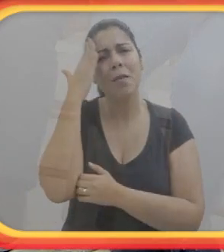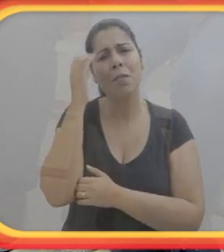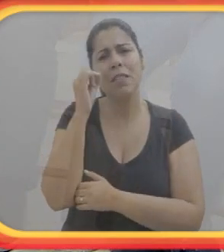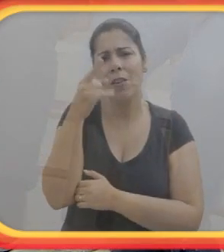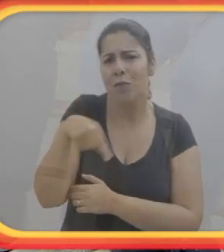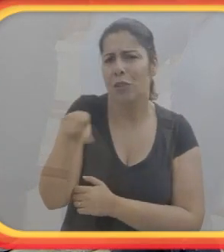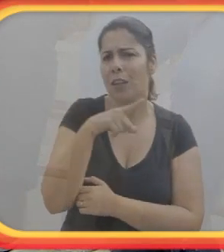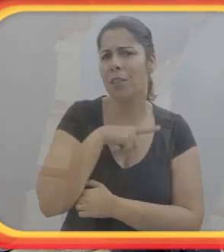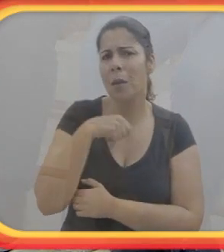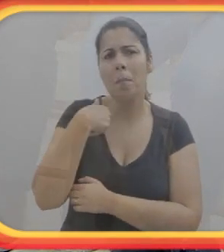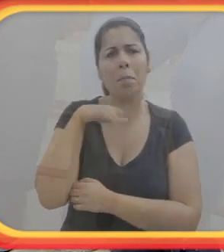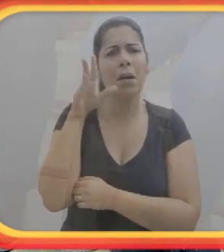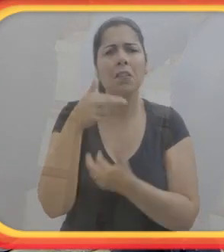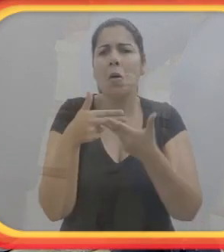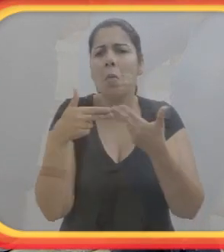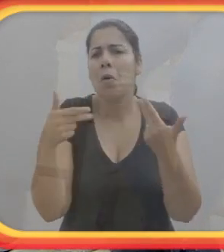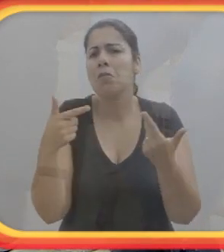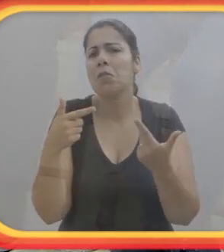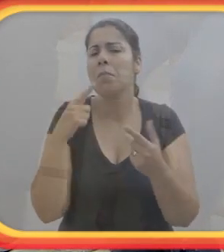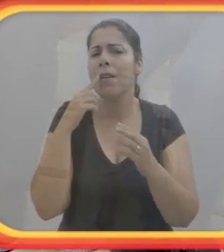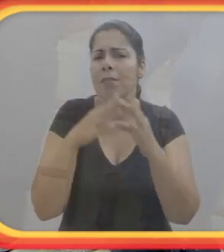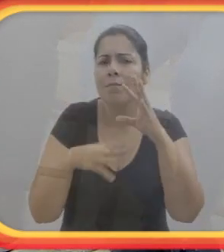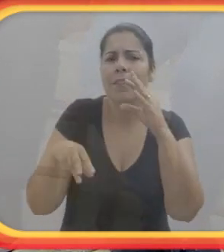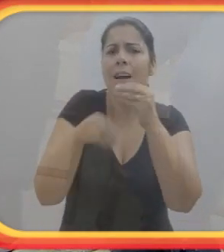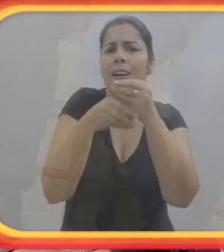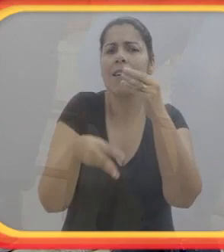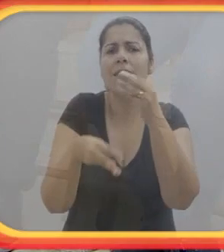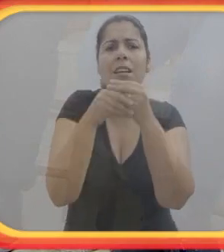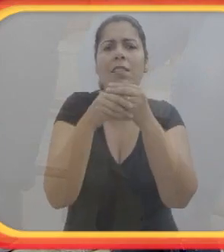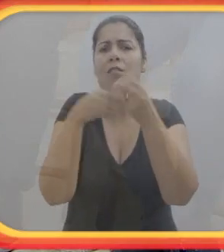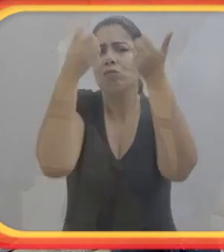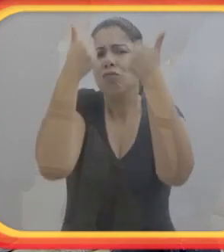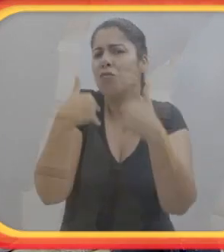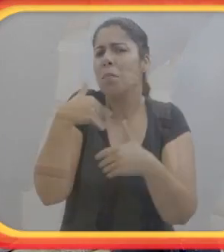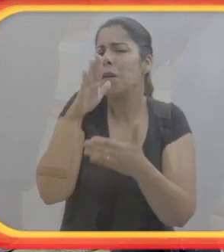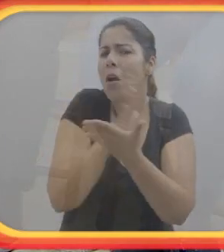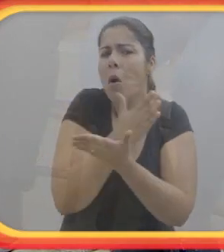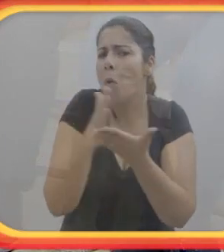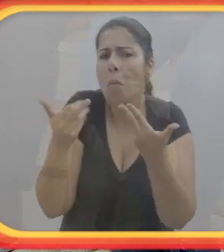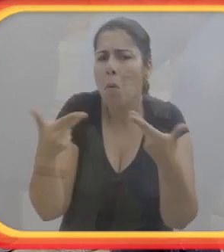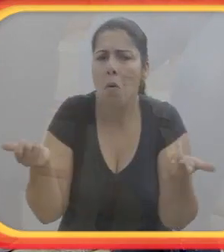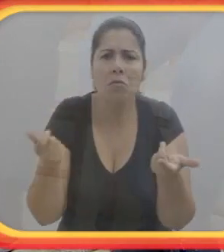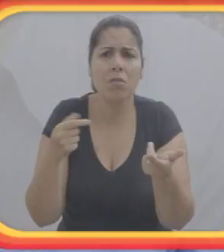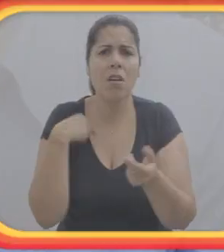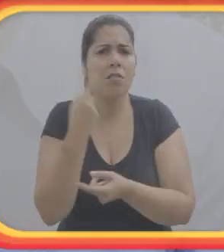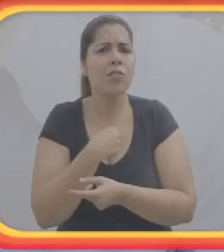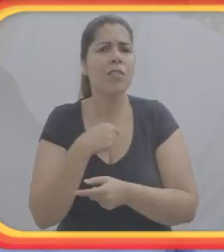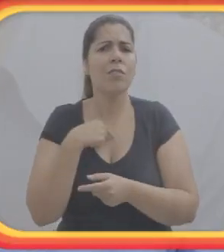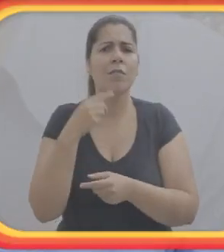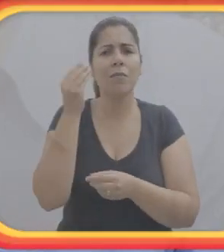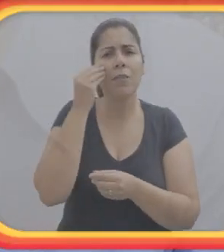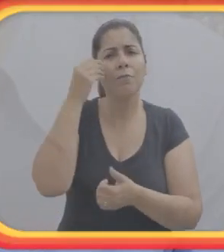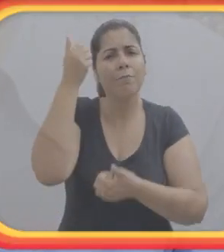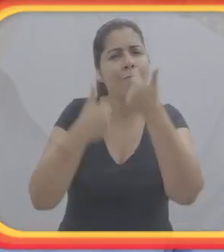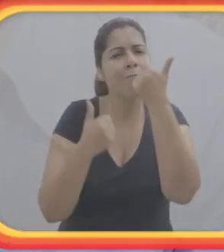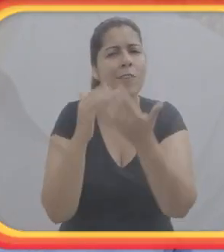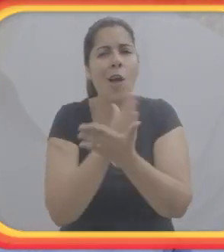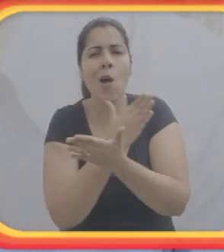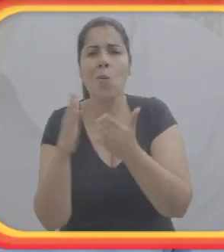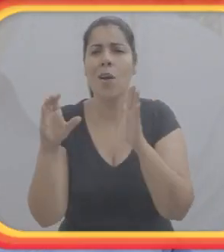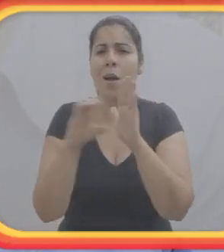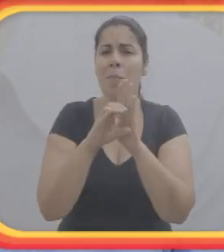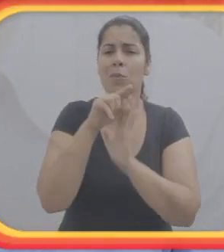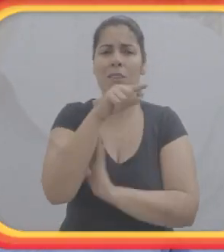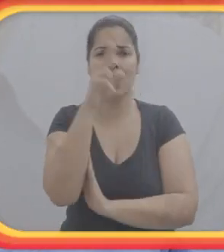se a escrita está certa ou está errada, se algumas ideias. É que às vezes pode ter dificuldade